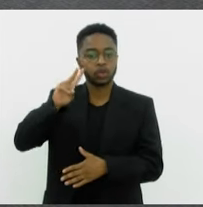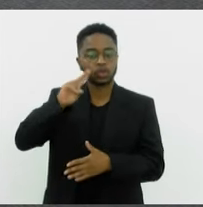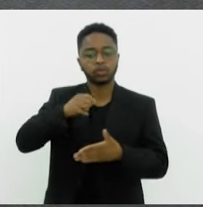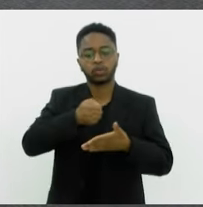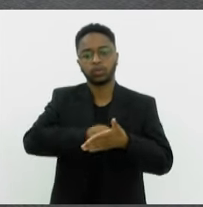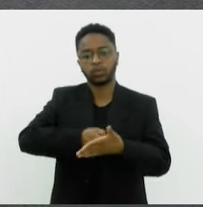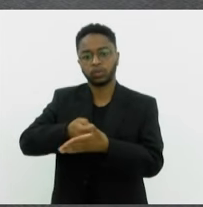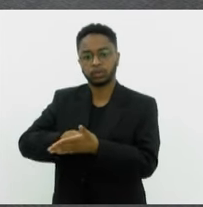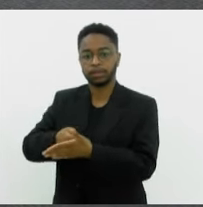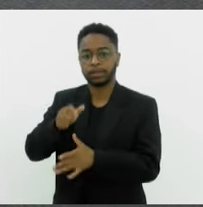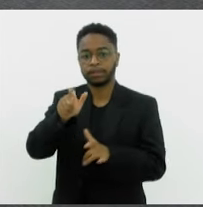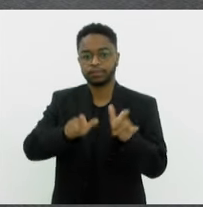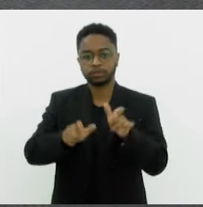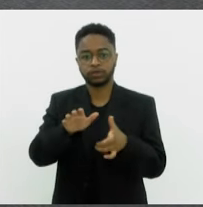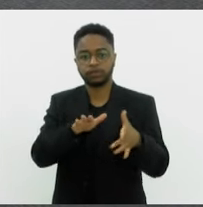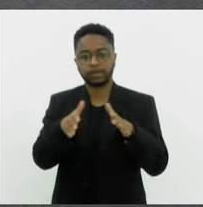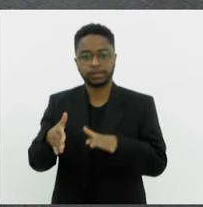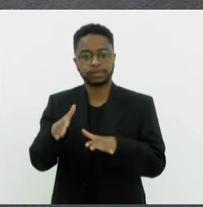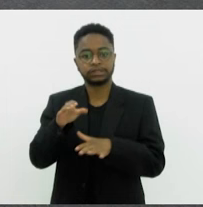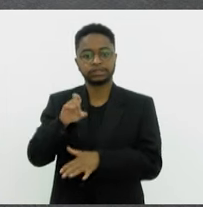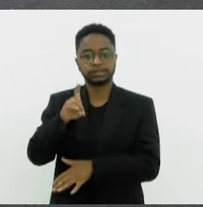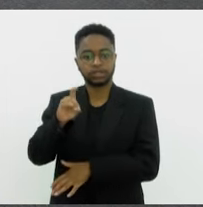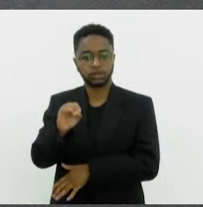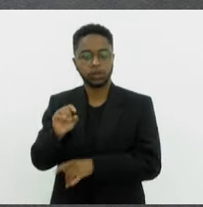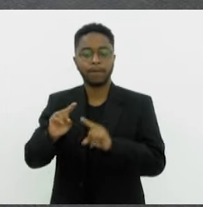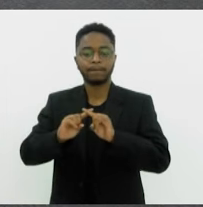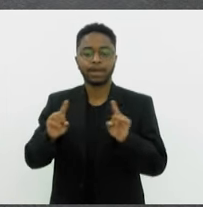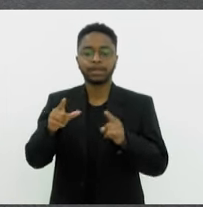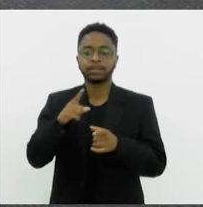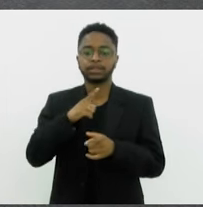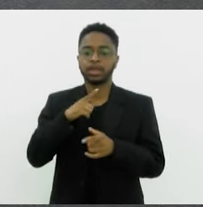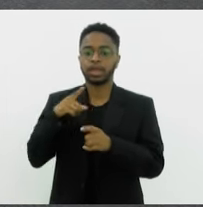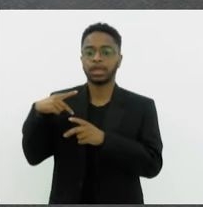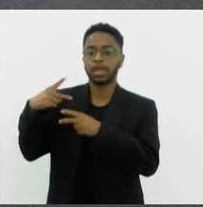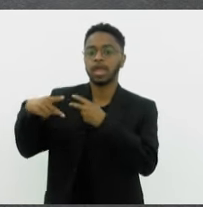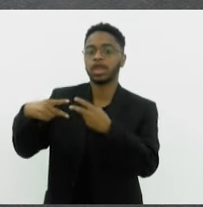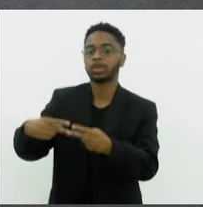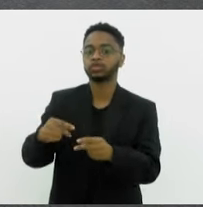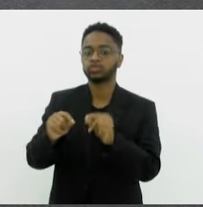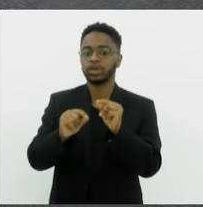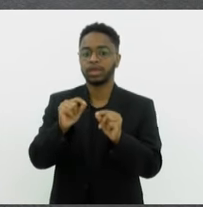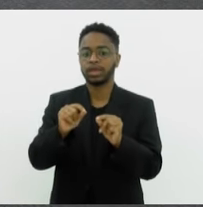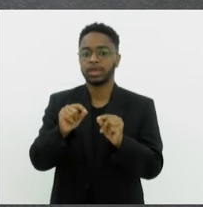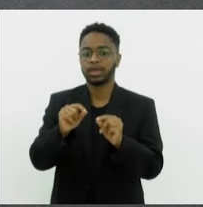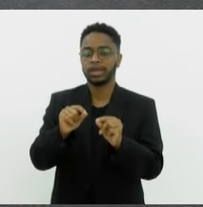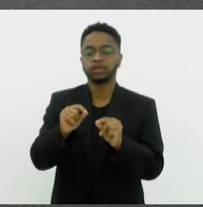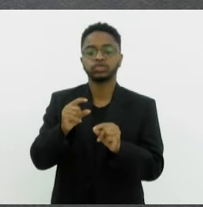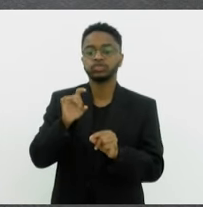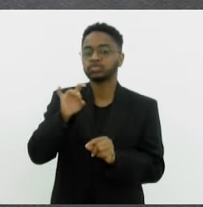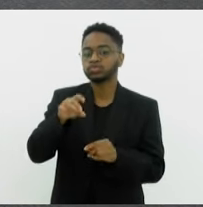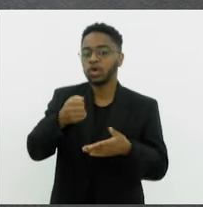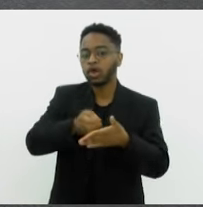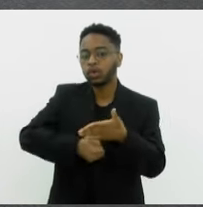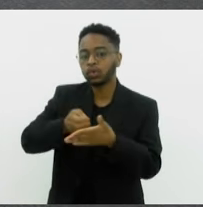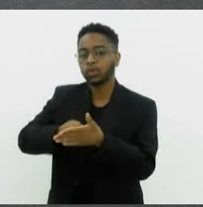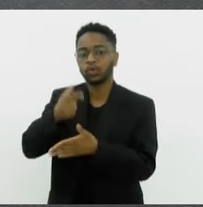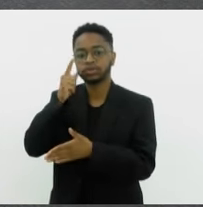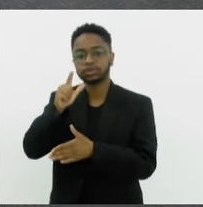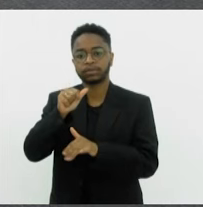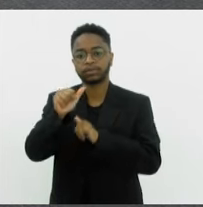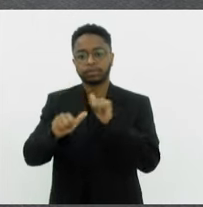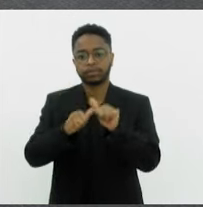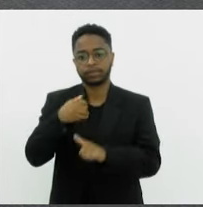partiram cedo demais, mas deixaram a herança de que somente a luta muda a vida para os seus. Então é falar